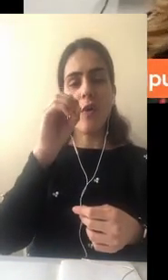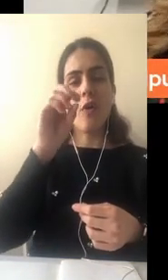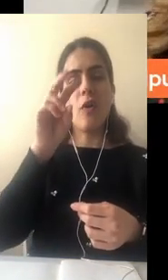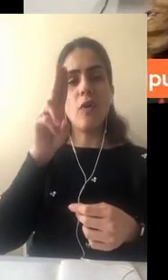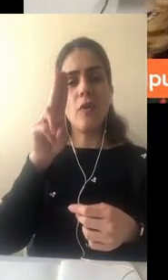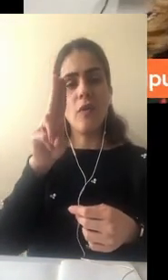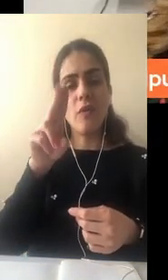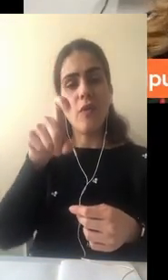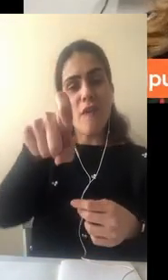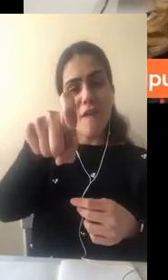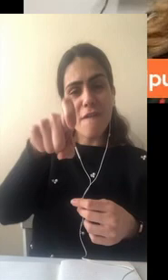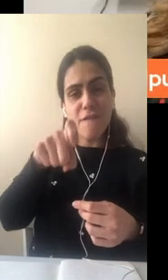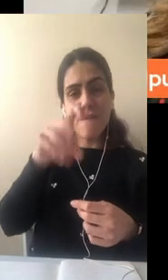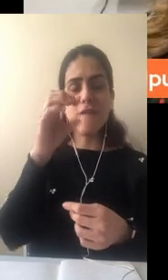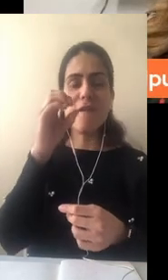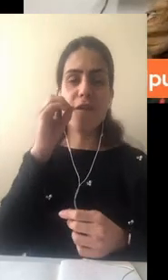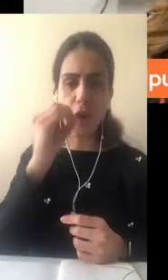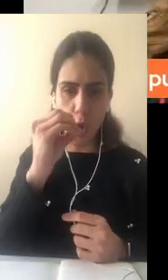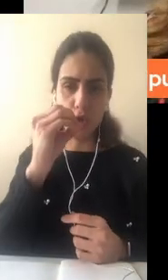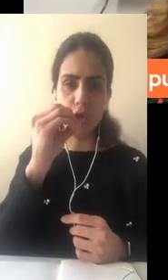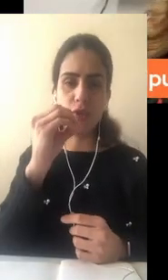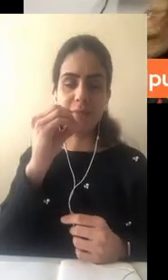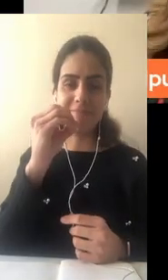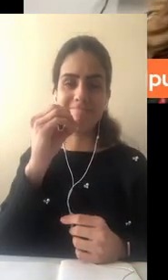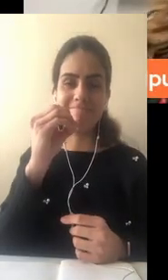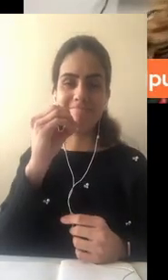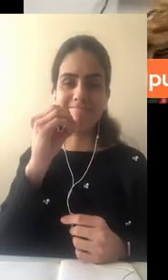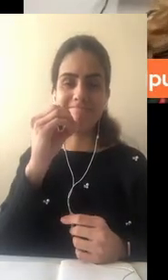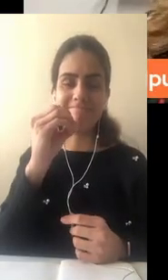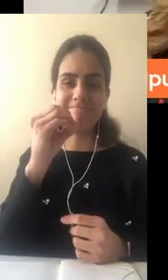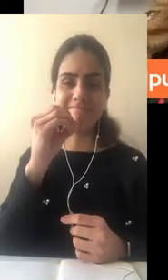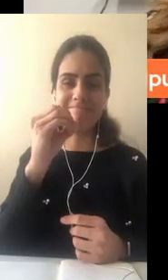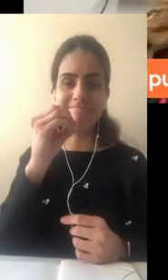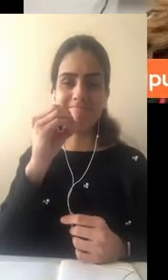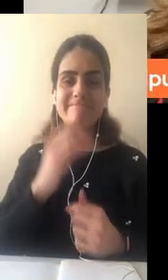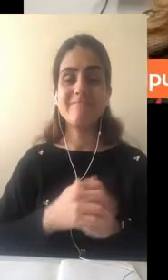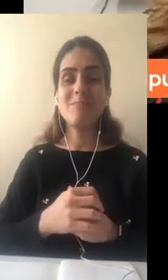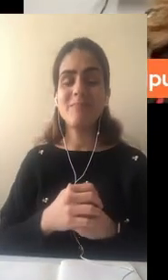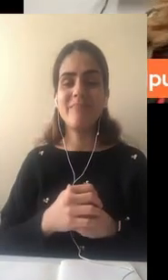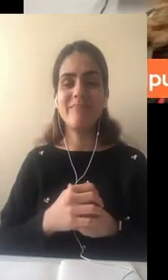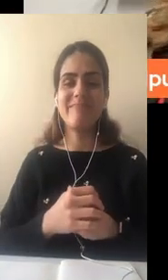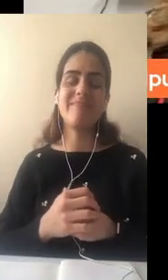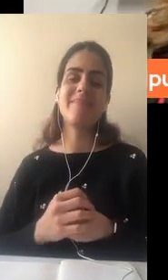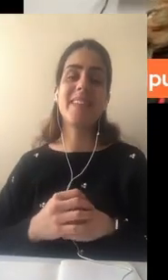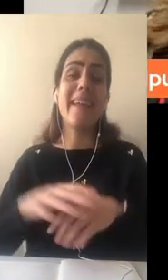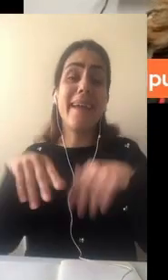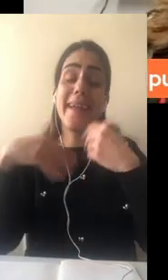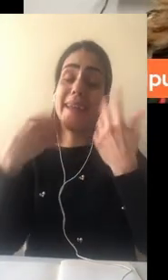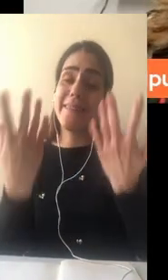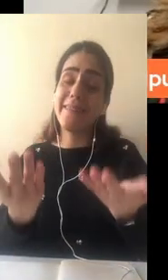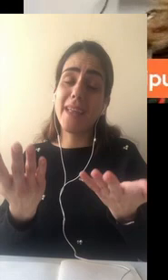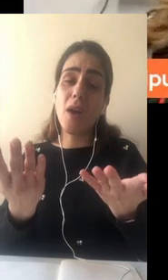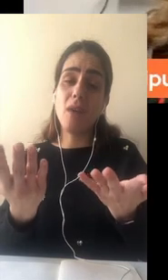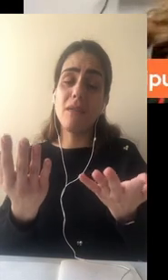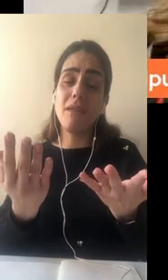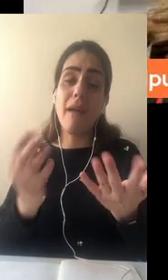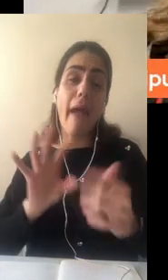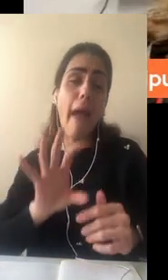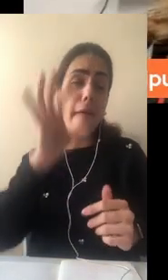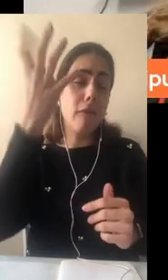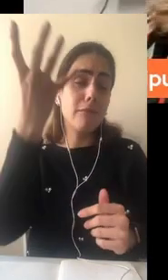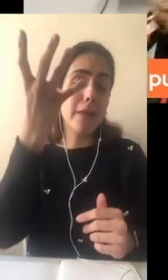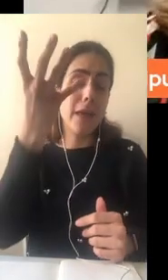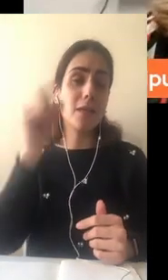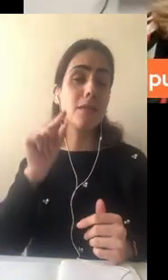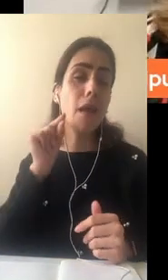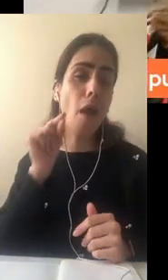aí o resultado disso são filhos e filhas que vão ter uma tendência a se afastar da